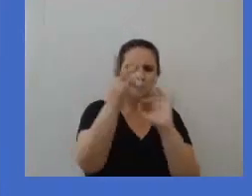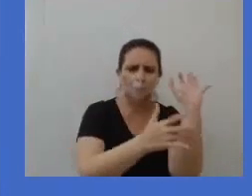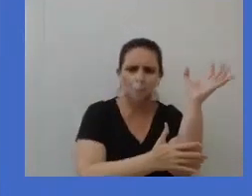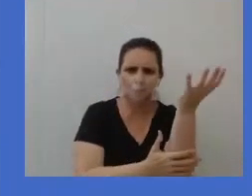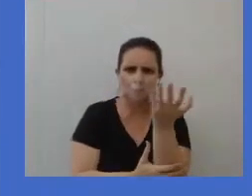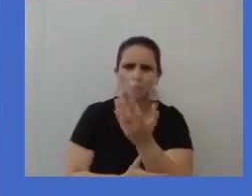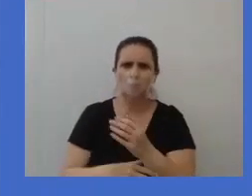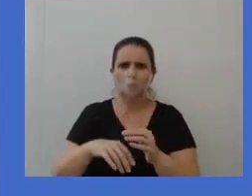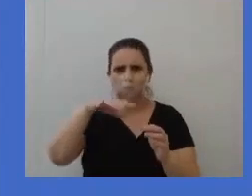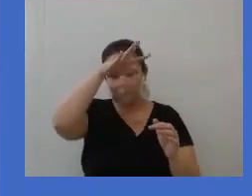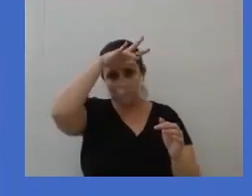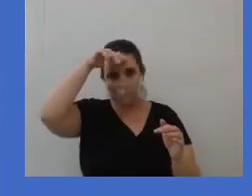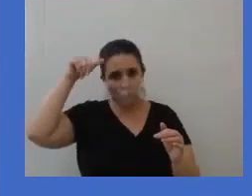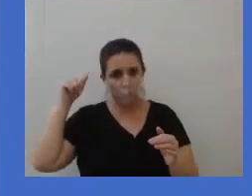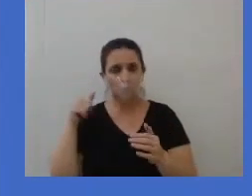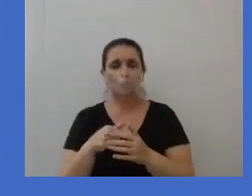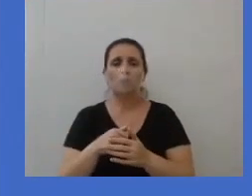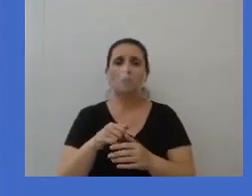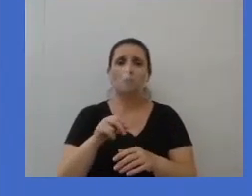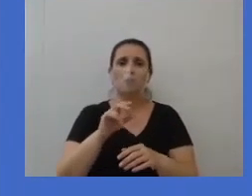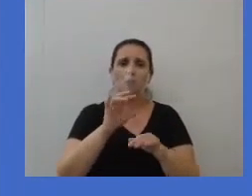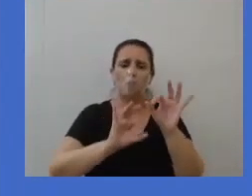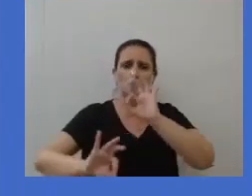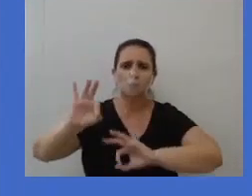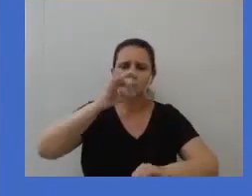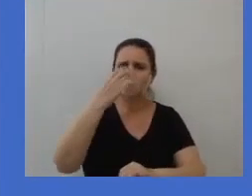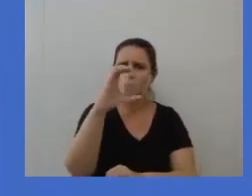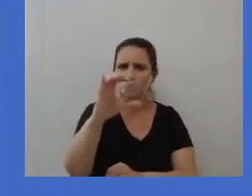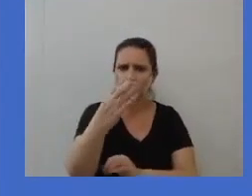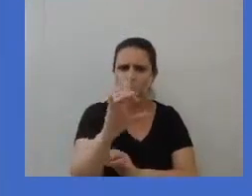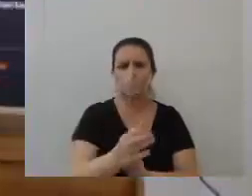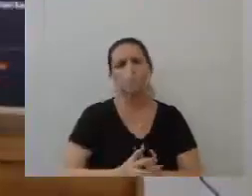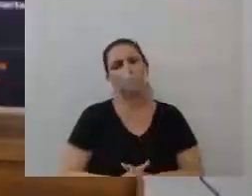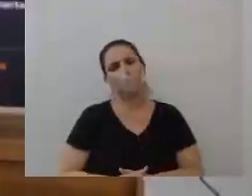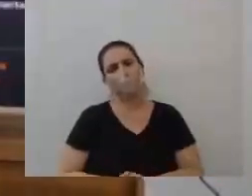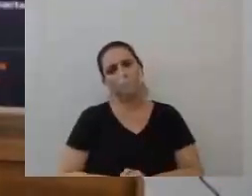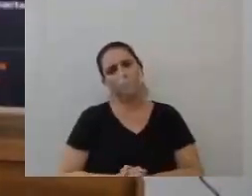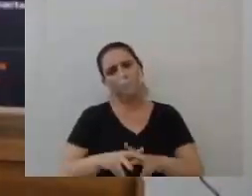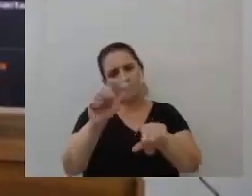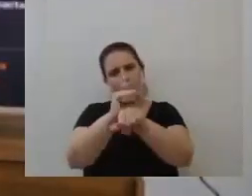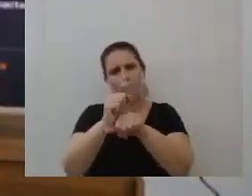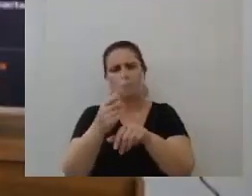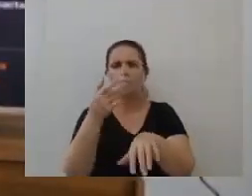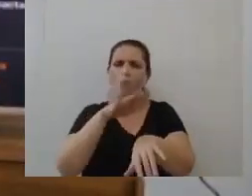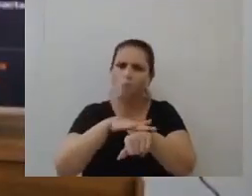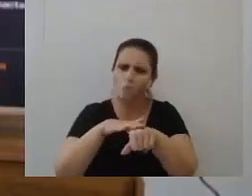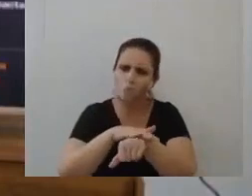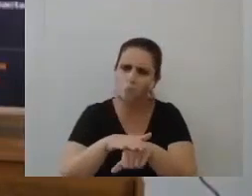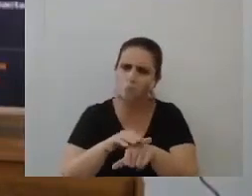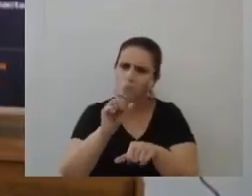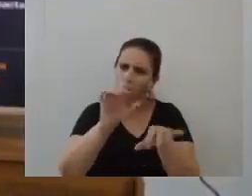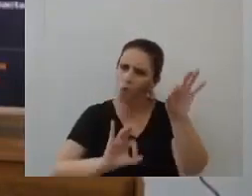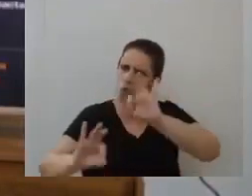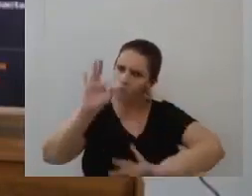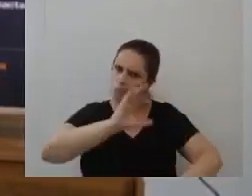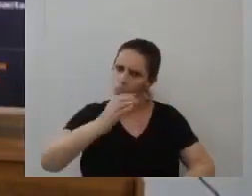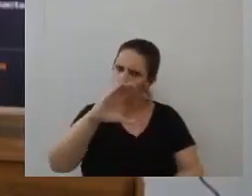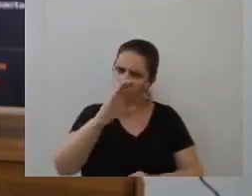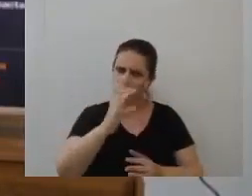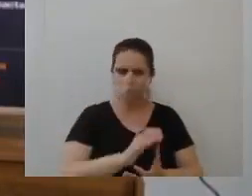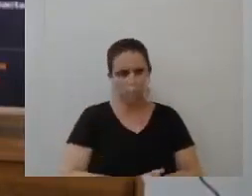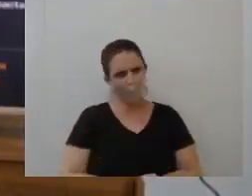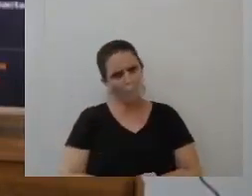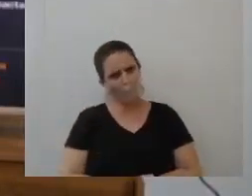organização científica. Para por aí e volta para mim aqui. Vamos lá, vamos conversar. Se é uma organização